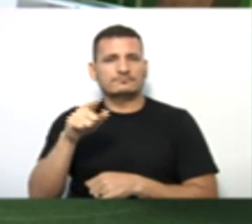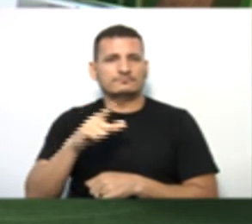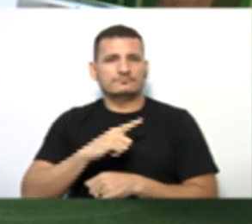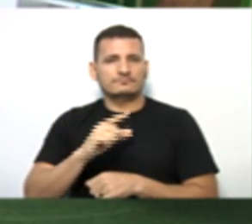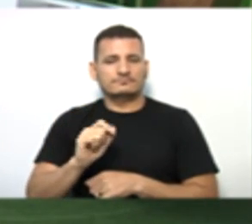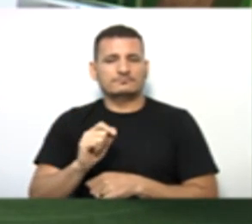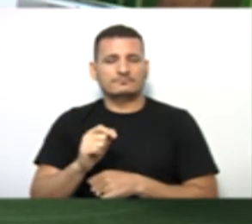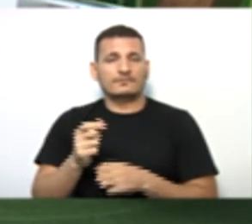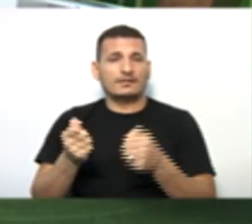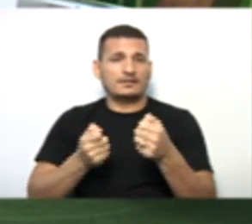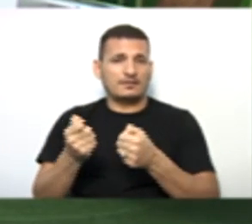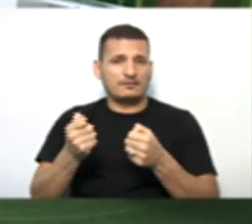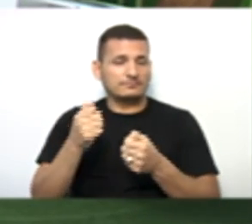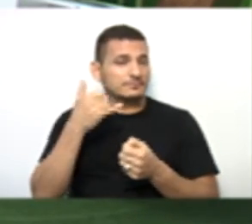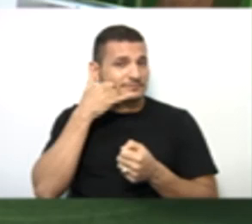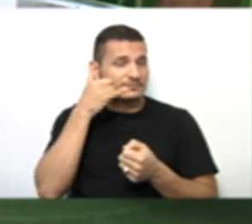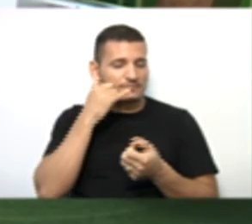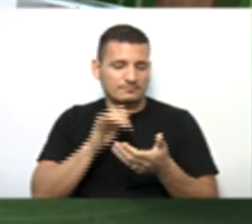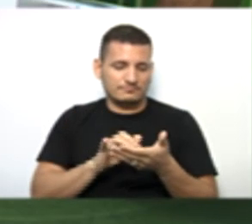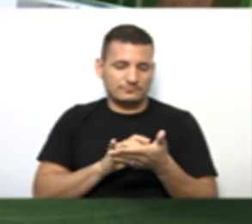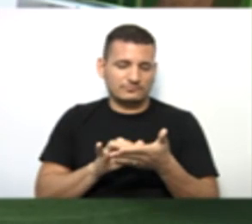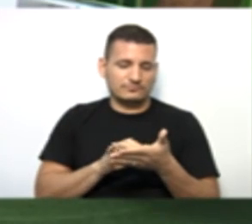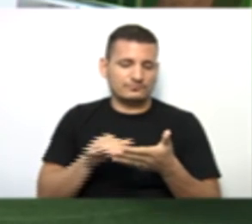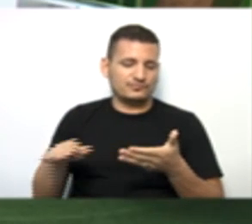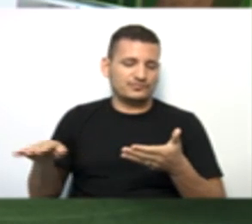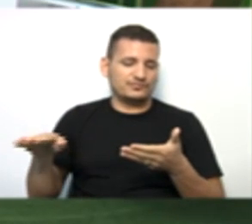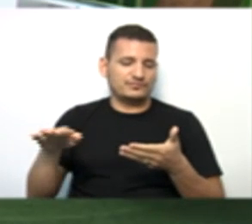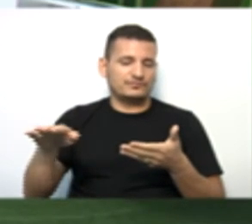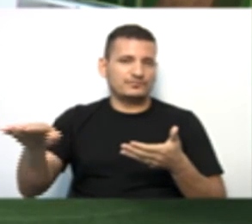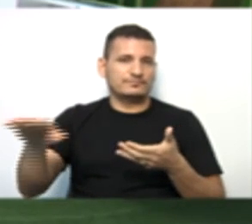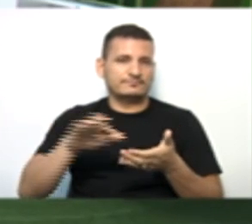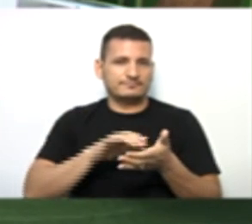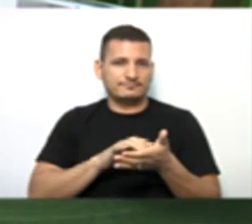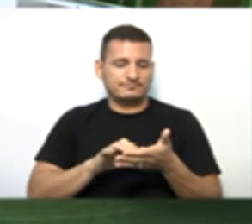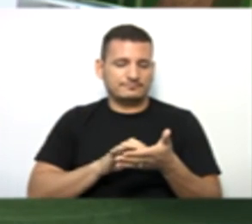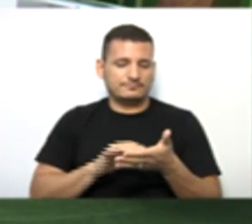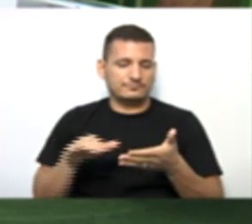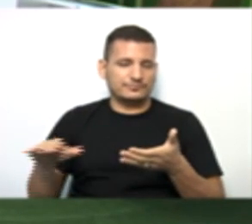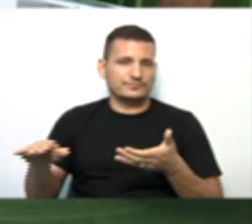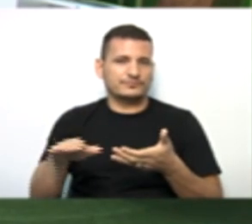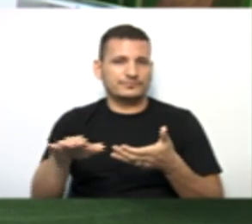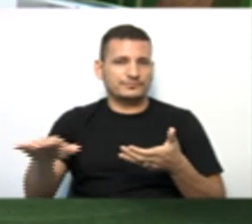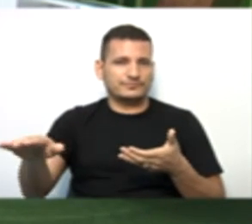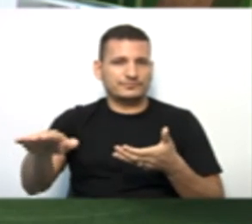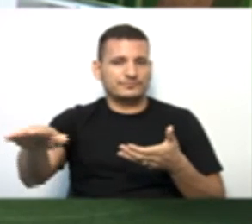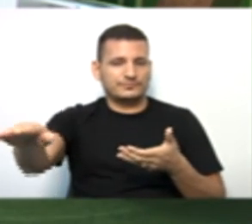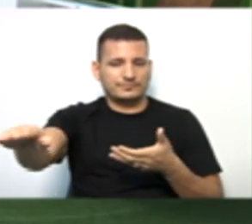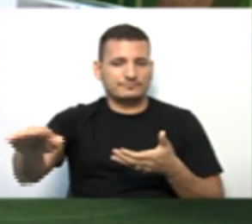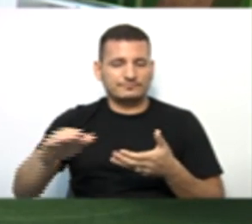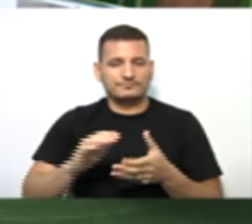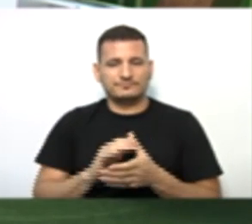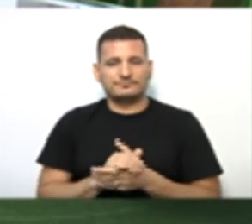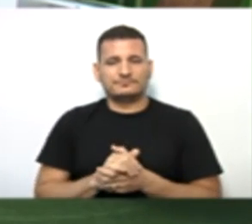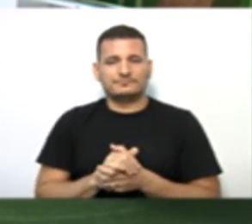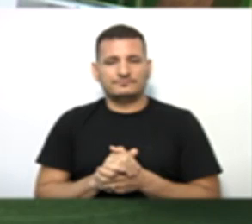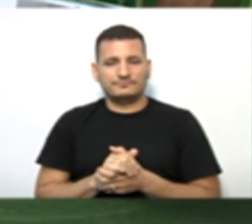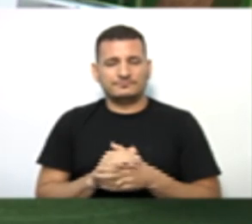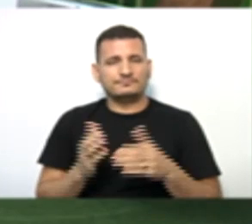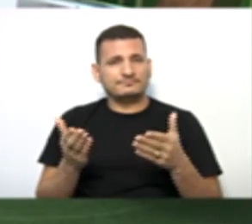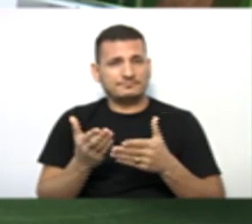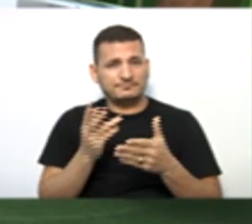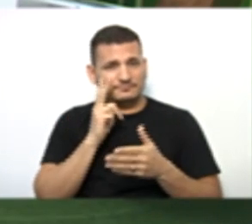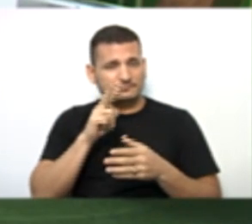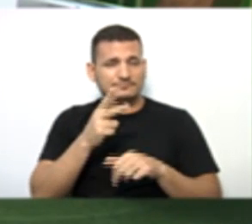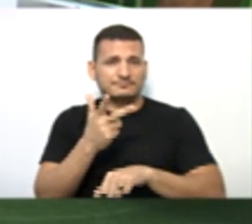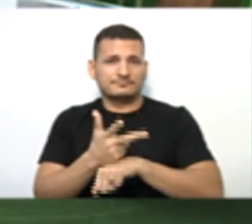carro através do celular, né? Ele controla lá. E por esses dias apareceu um vídeo